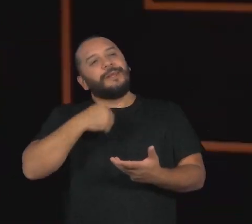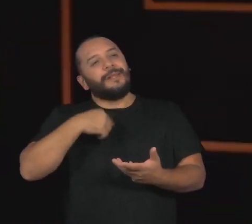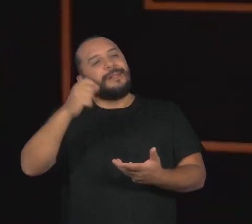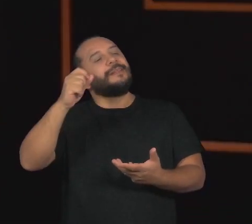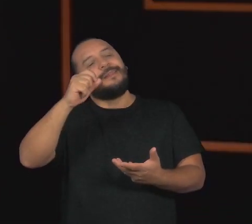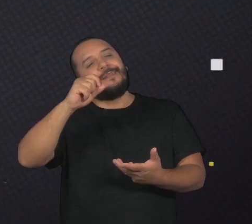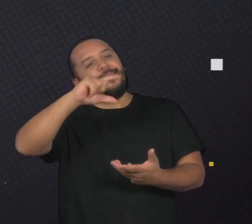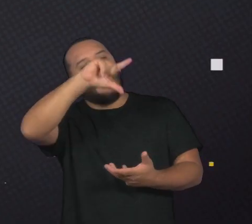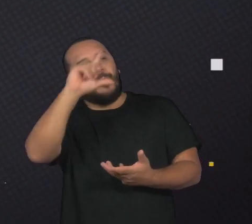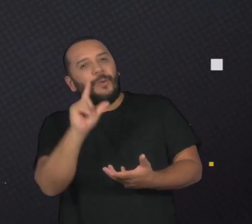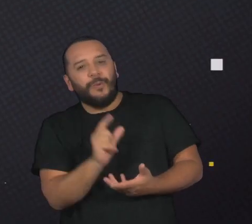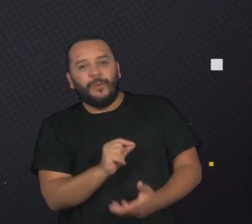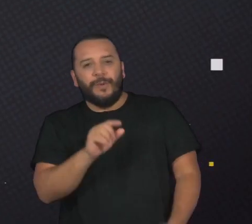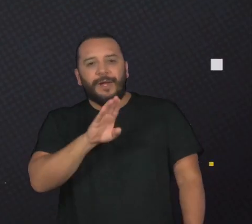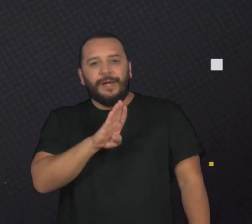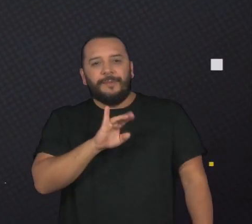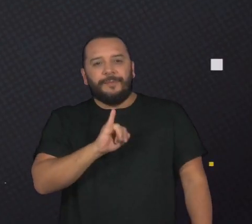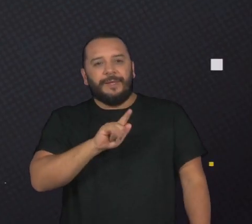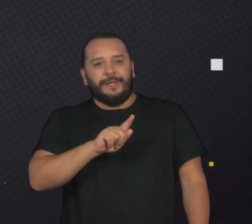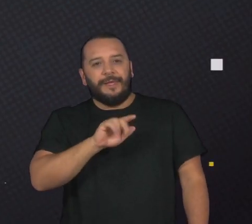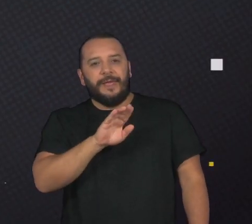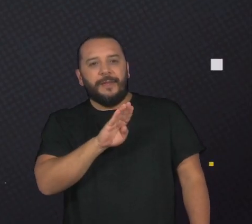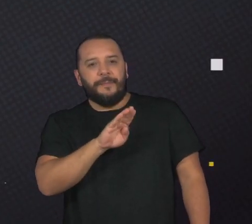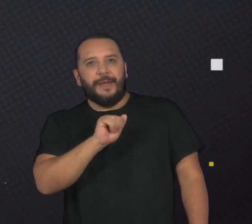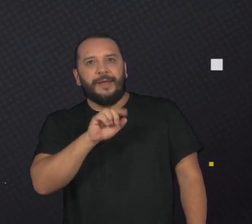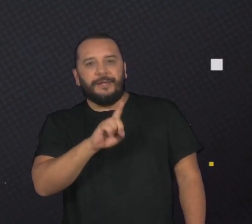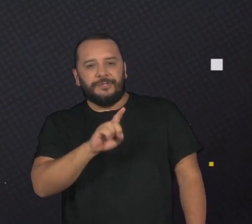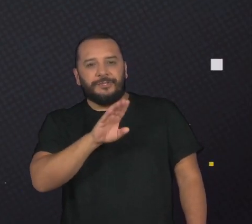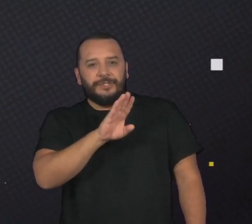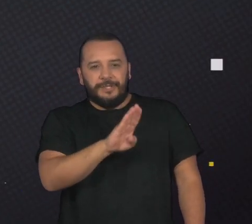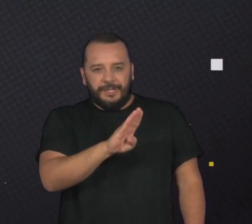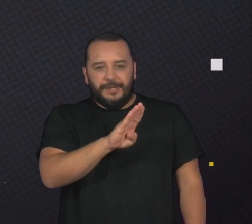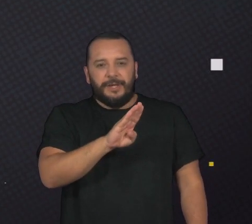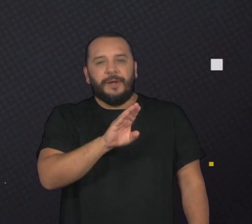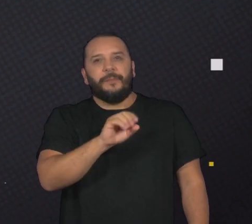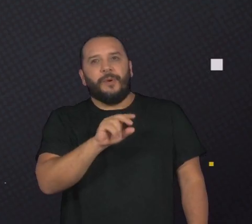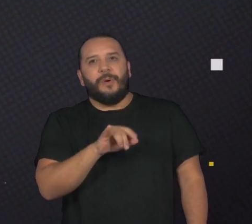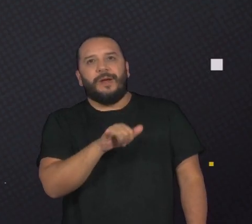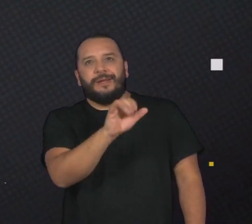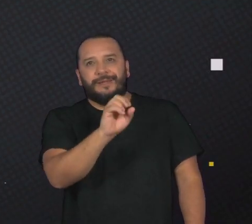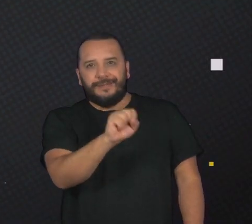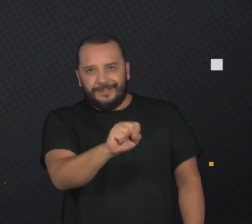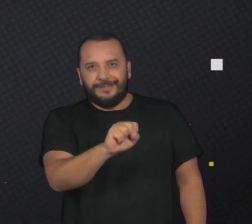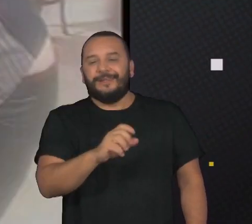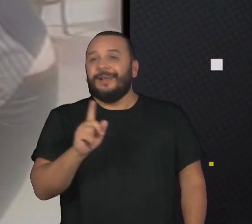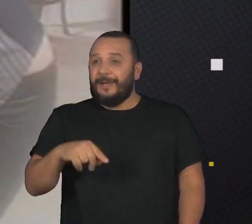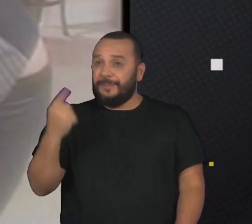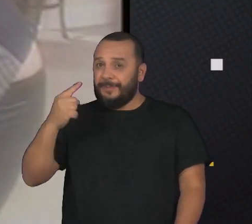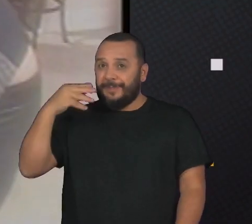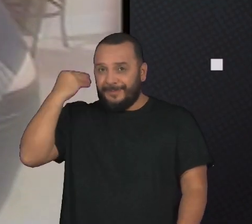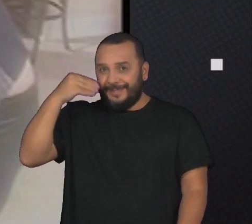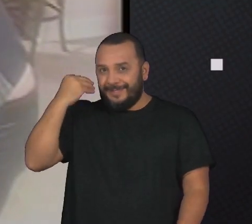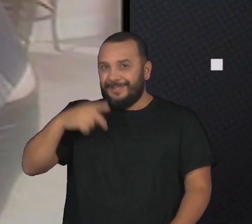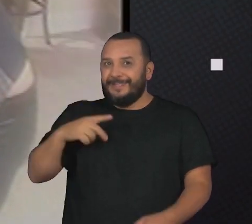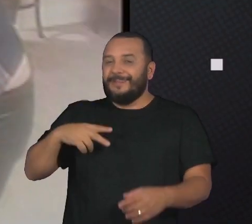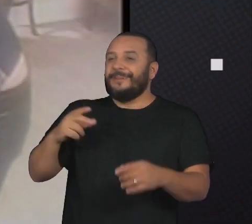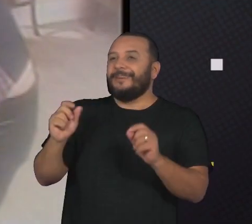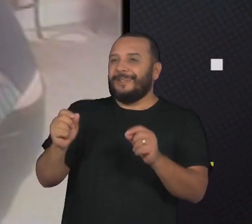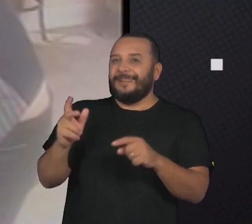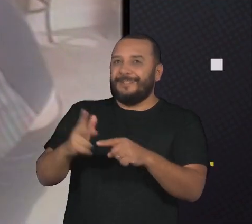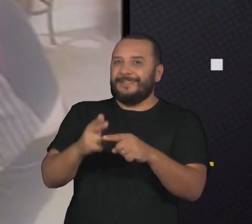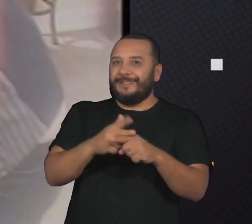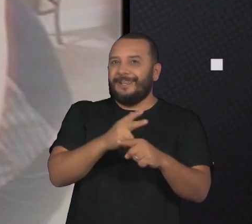chamava? Minha primeira experiência com dramaturgia, com televisão, já era uma série maravilhosa,